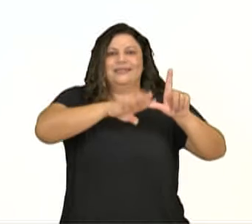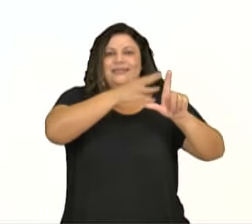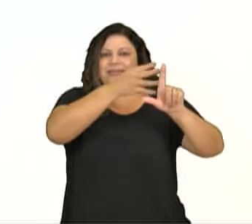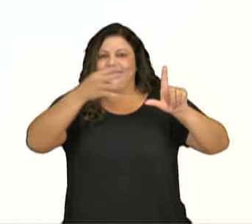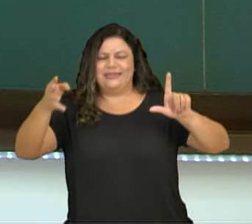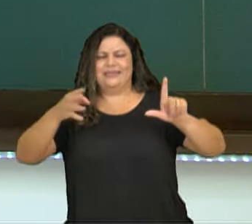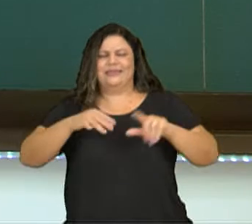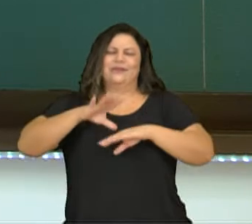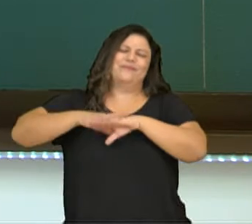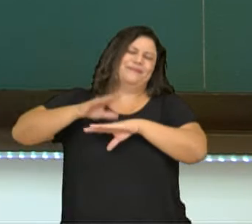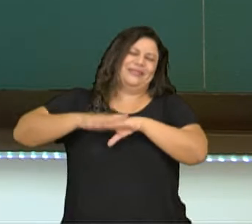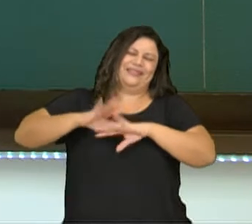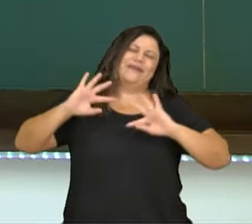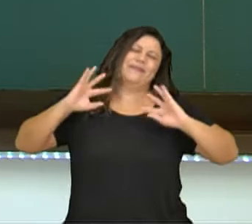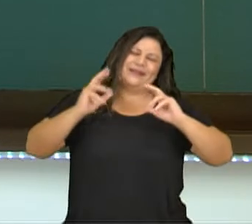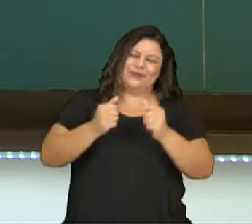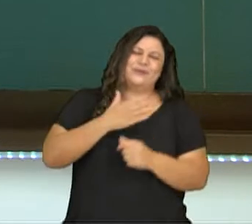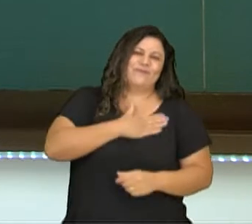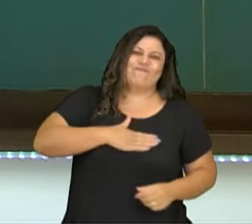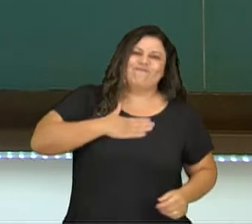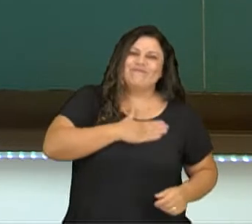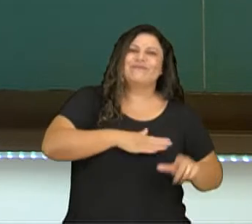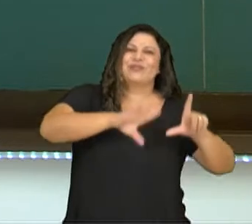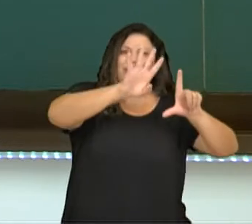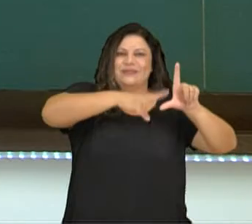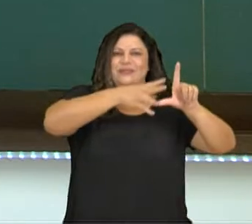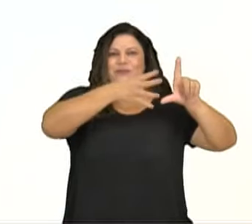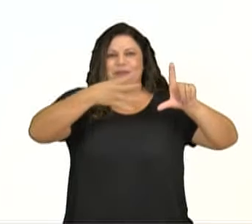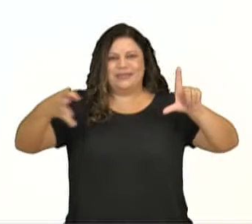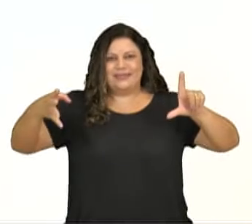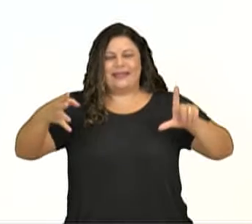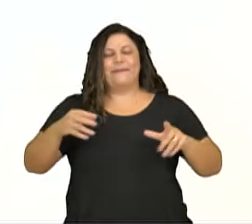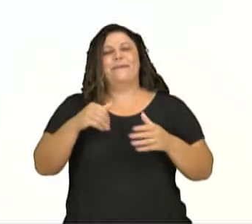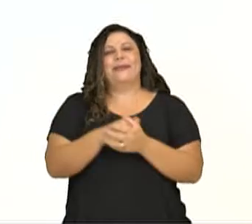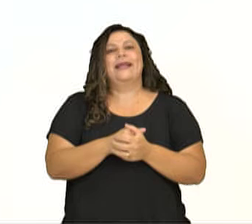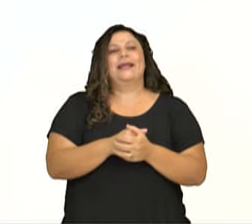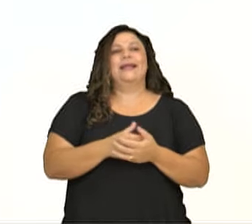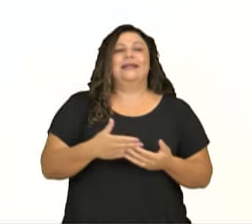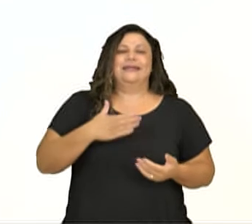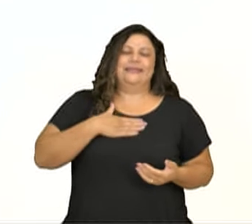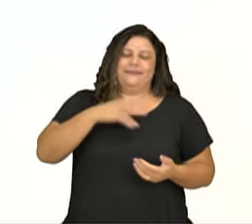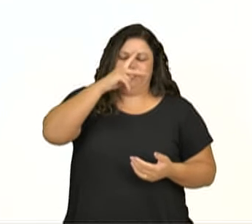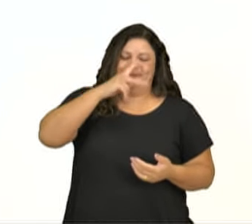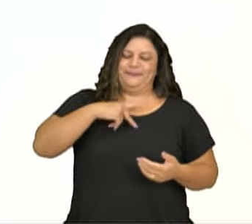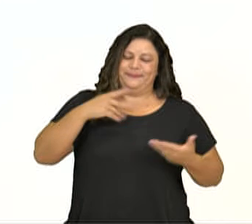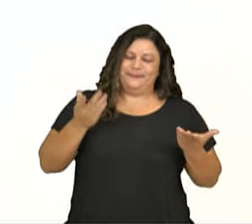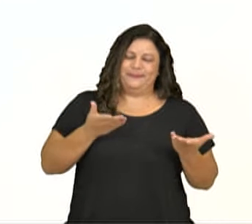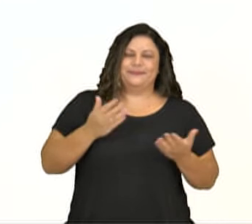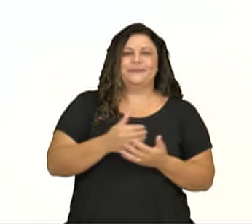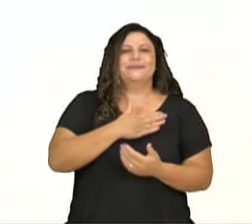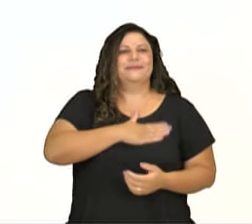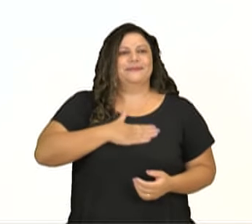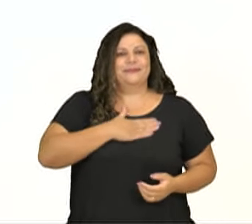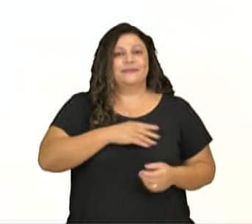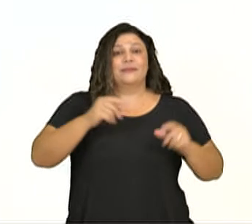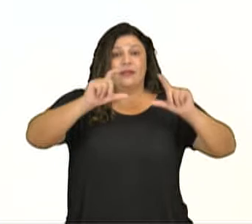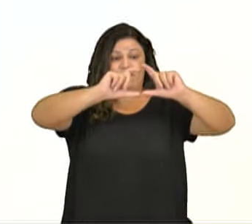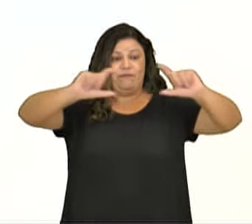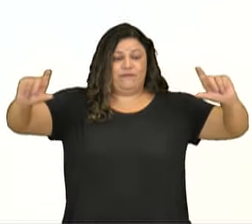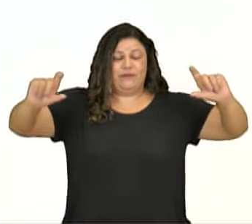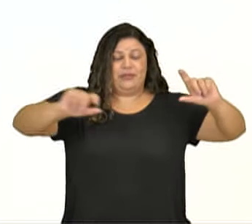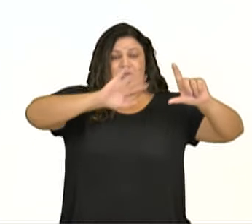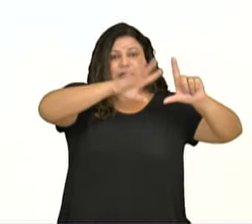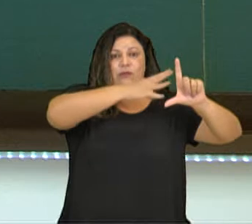todo matemático gosta de uma tabela, que é o meu caso. Então aqui fica para vocês a tabela com as fórmulas de redução de ângulos ao primeiro